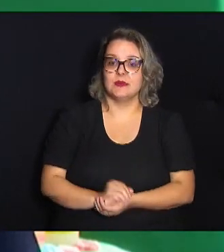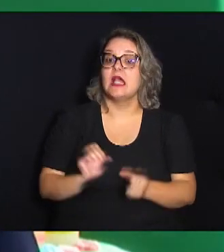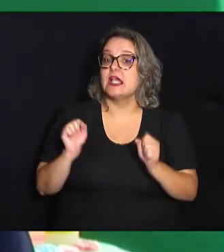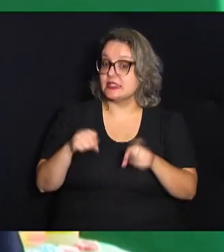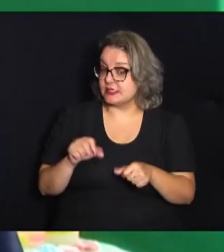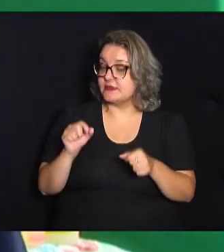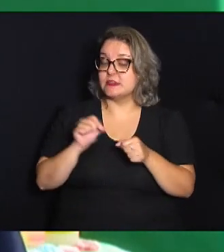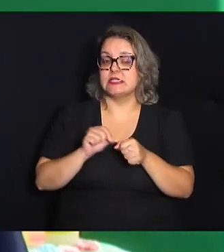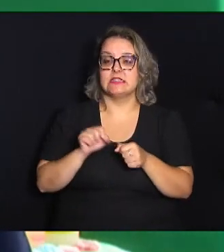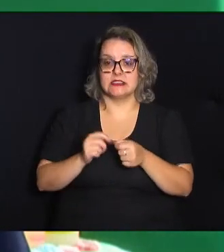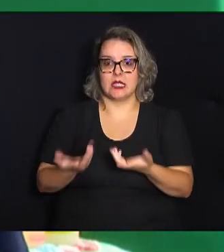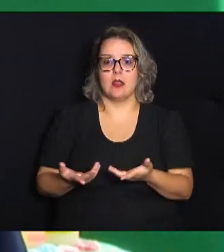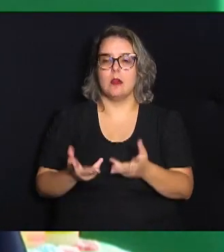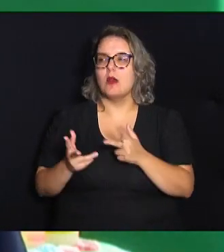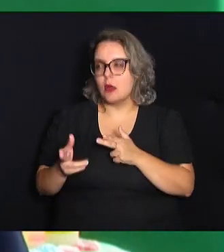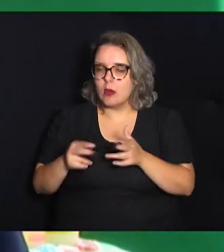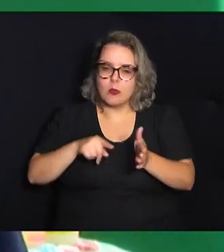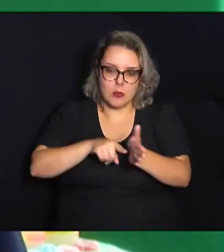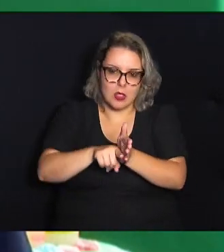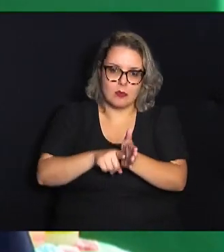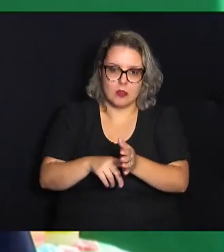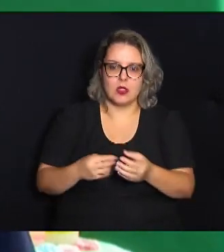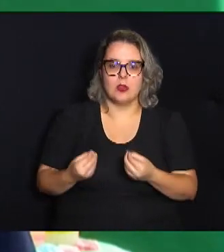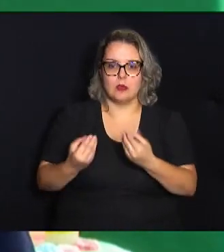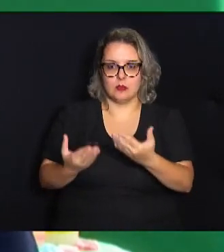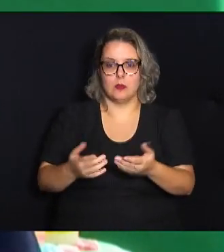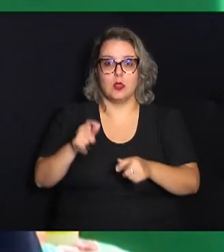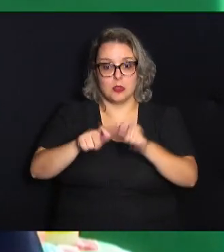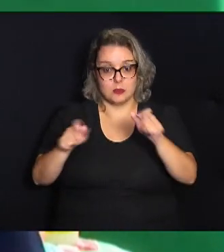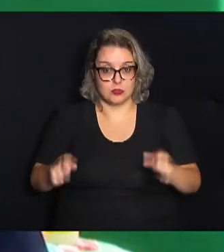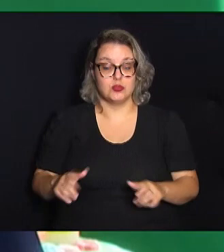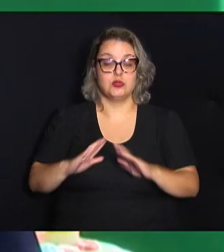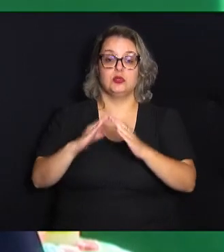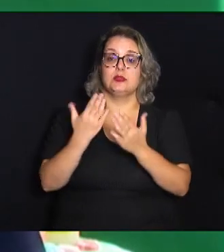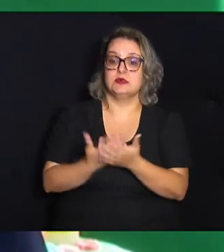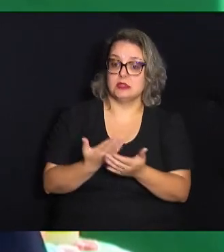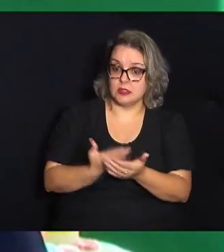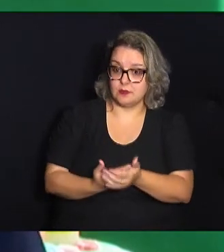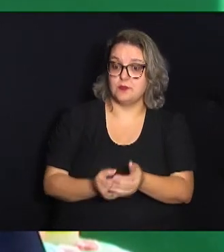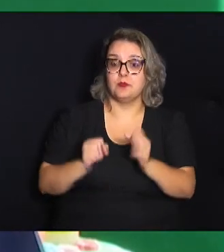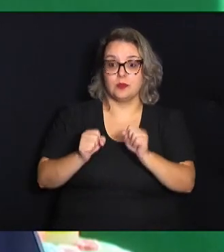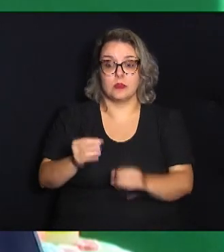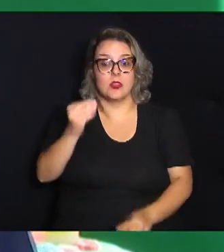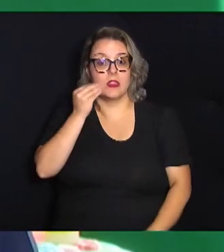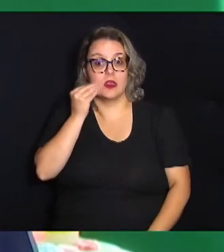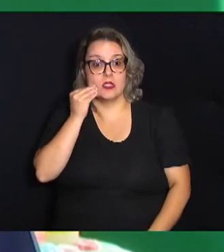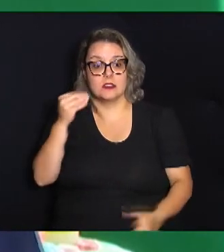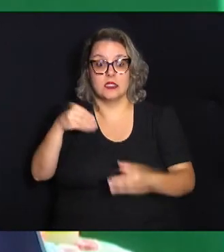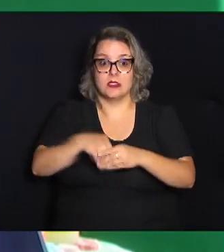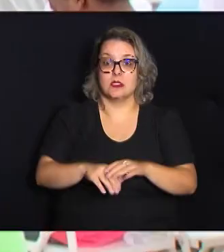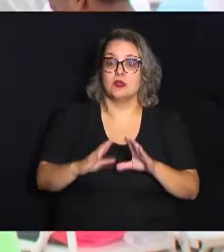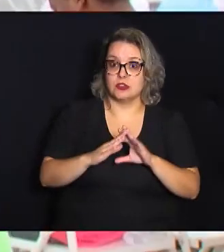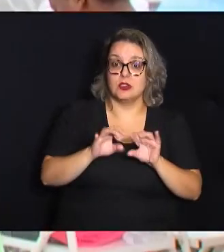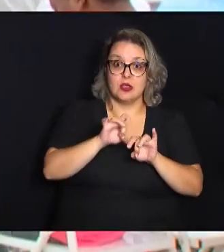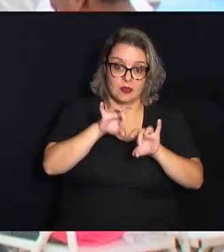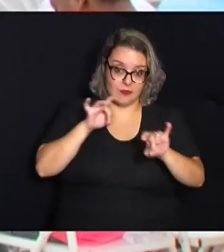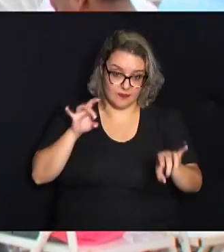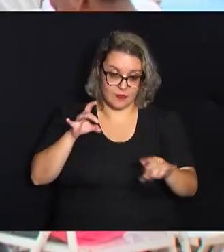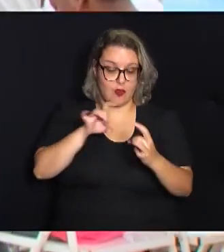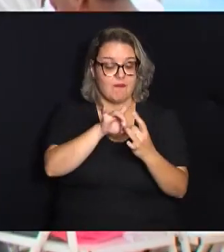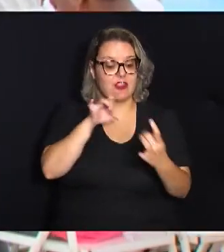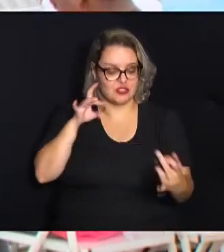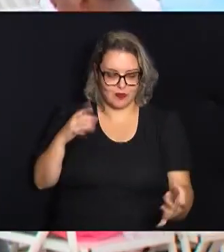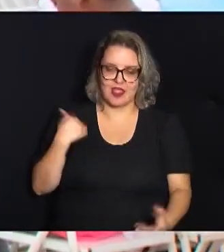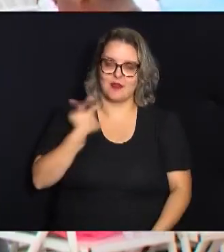fosse uma pesquisa, entregamos para as pessoas da escola, para elas poderem testar em casa e dar o feedback para a gente.